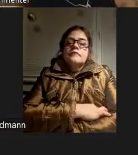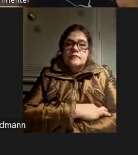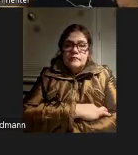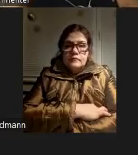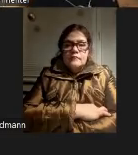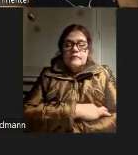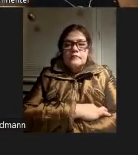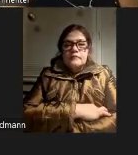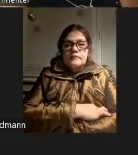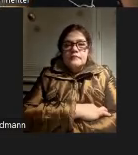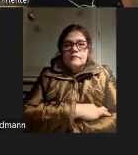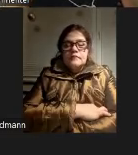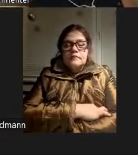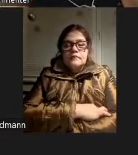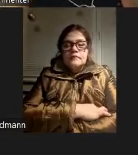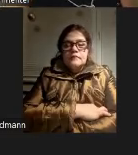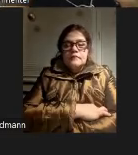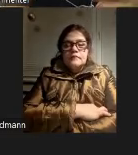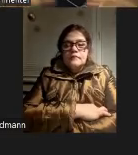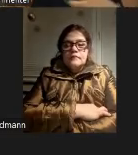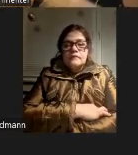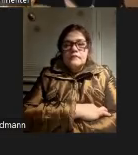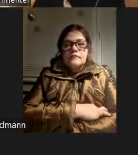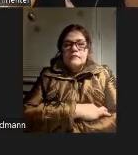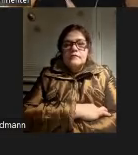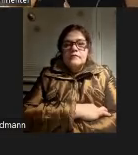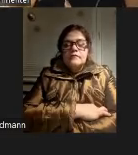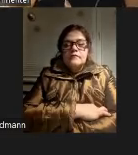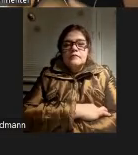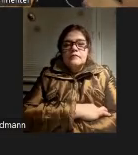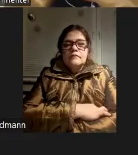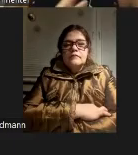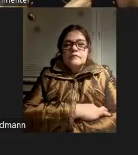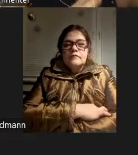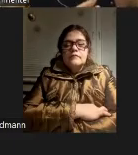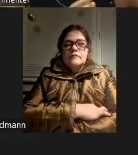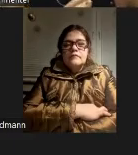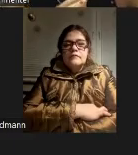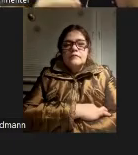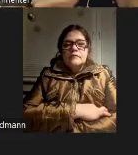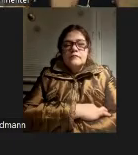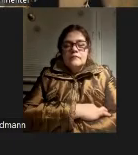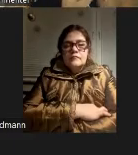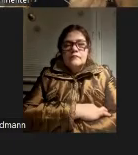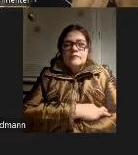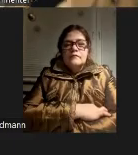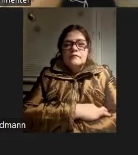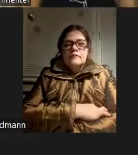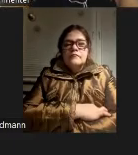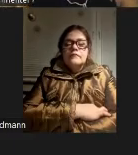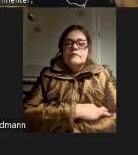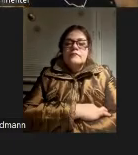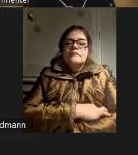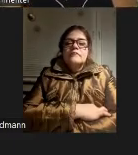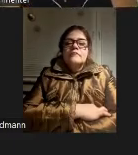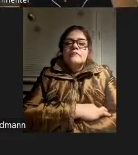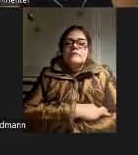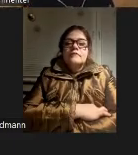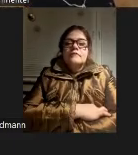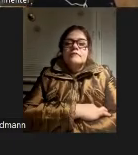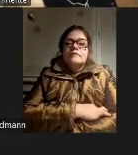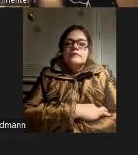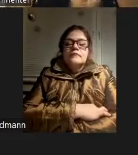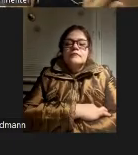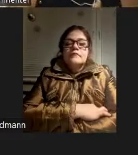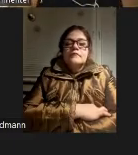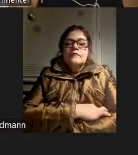regido pela luz, tá? Então, pela luz que não é a luz do quarto, é a luz solar. É o ciclo circadiano da nossa